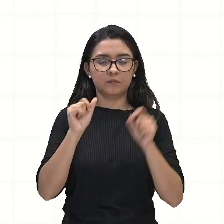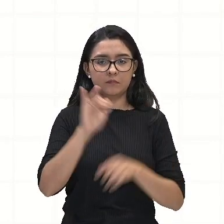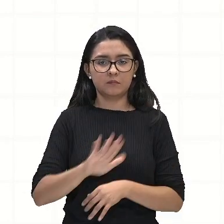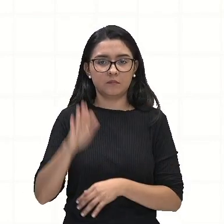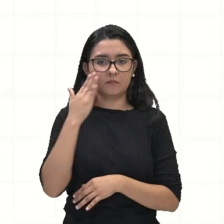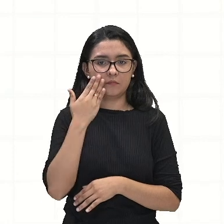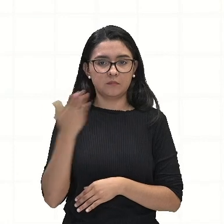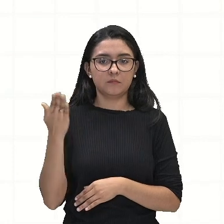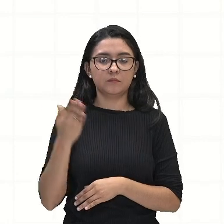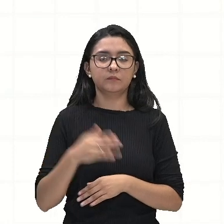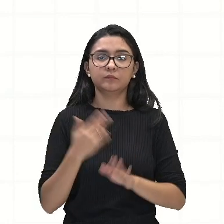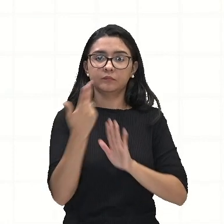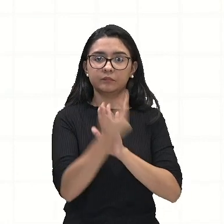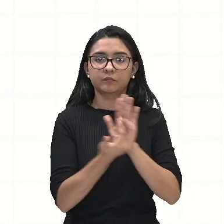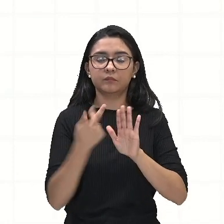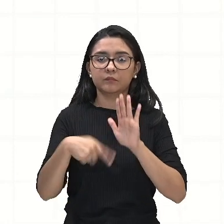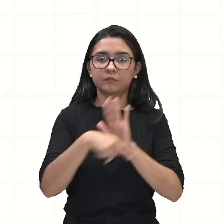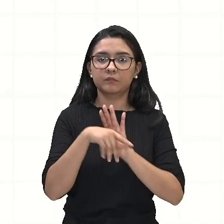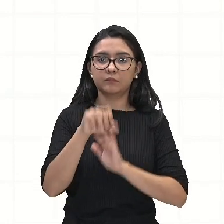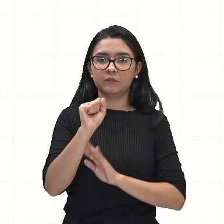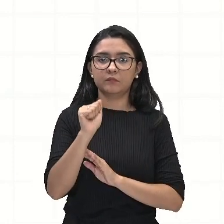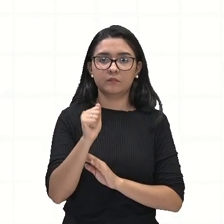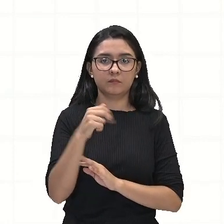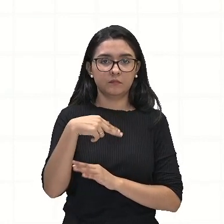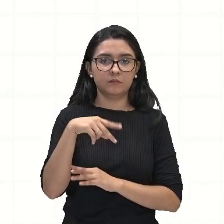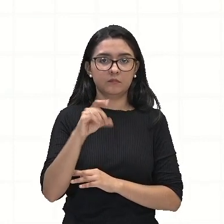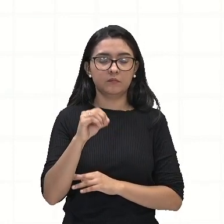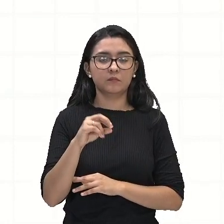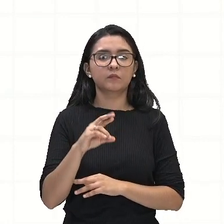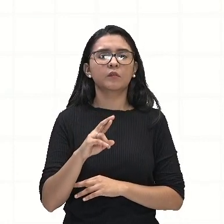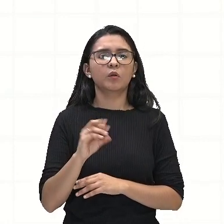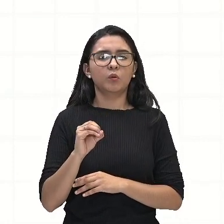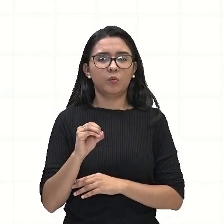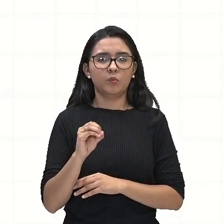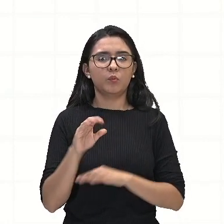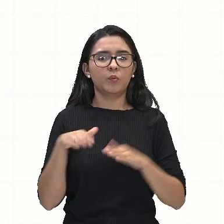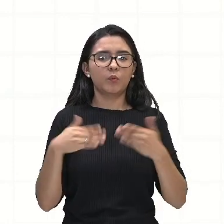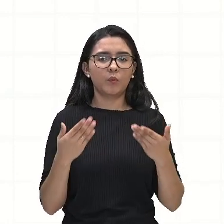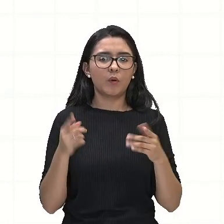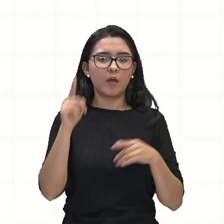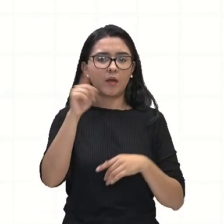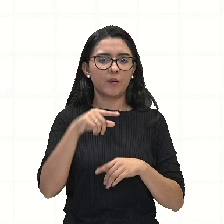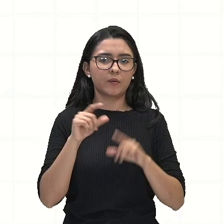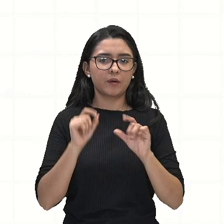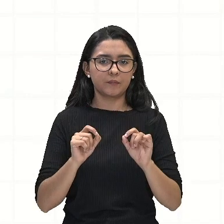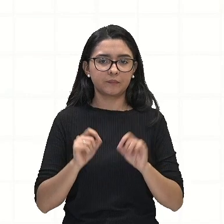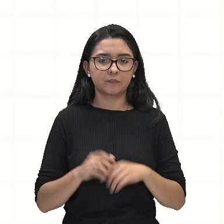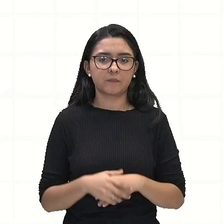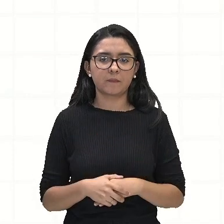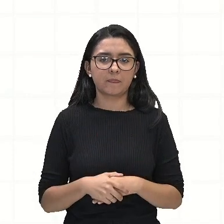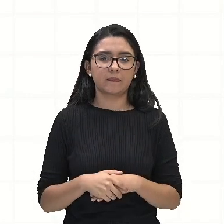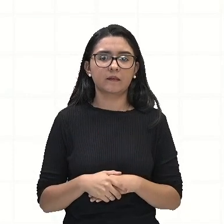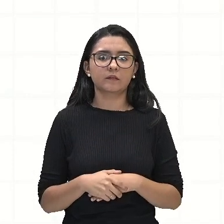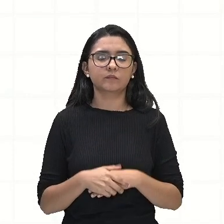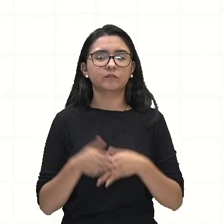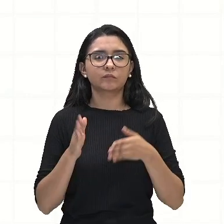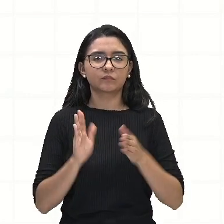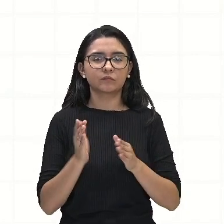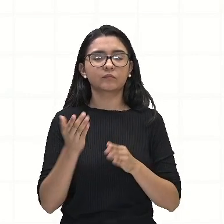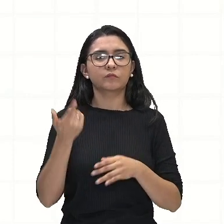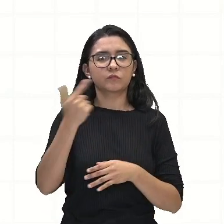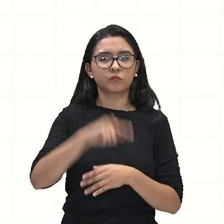Sandro Botticelli, né, que ele vai aí mostrar justamente a questão, né, de renascer, a questão